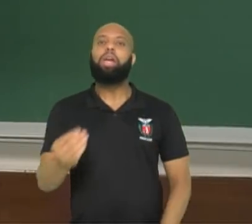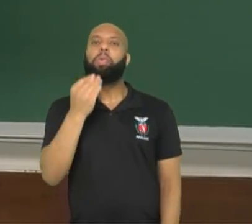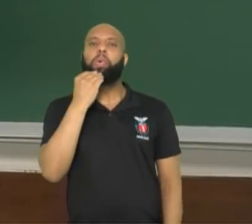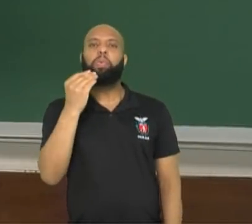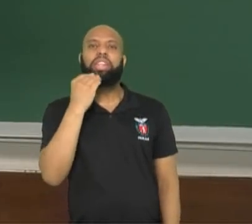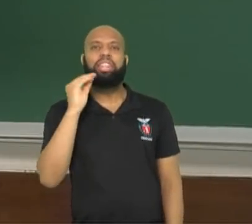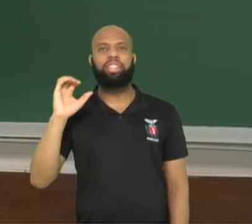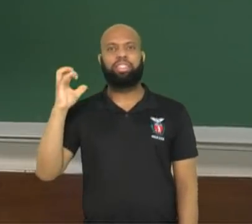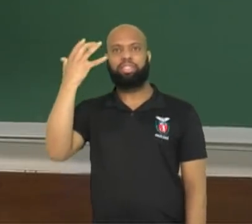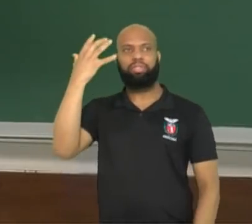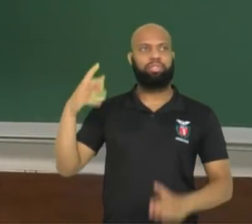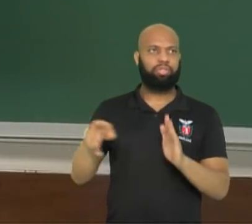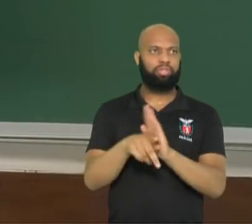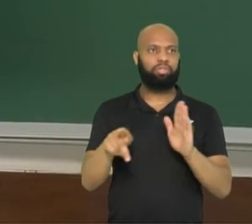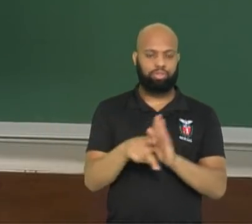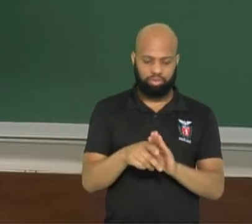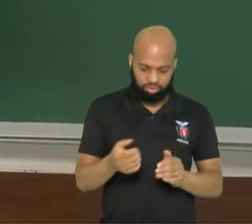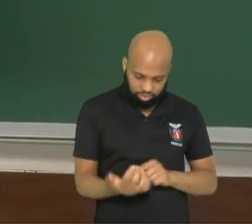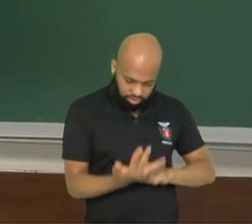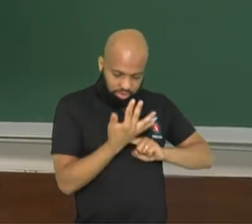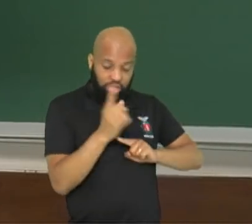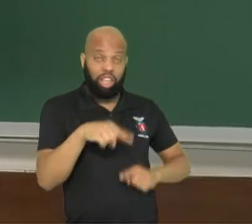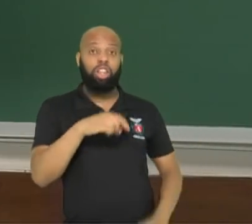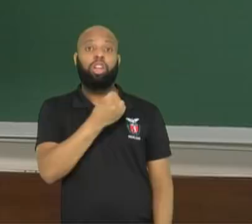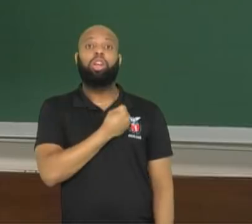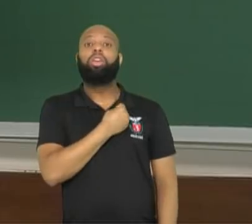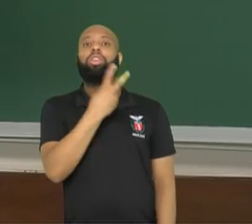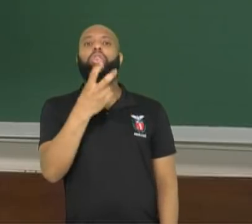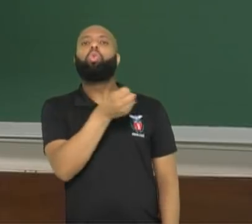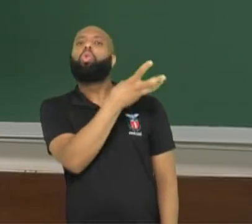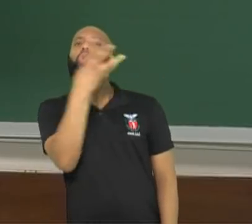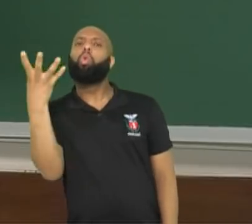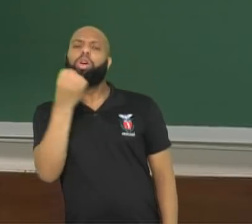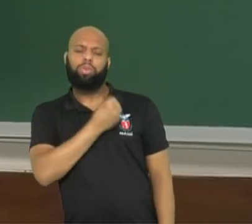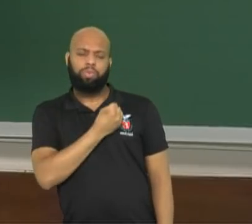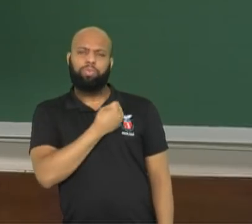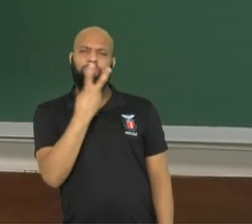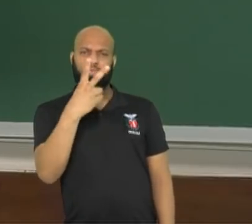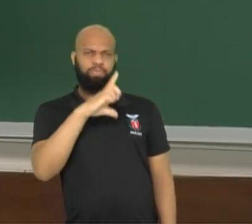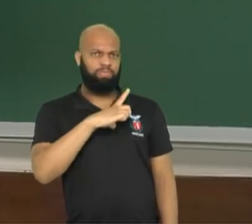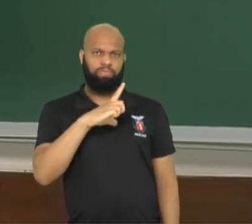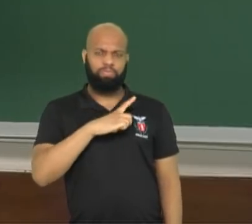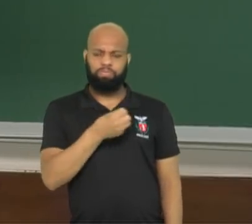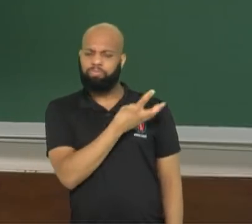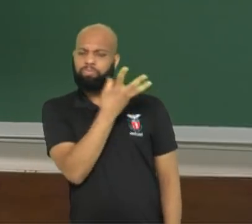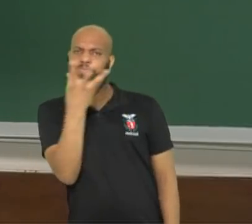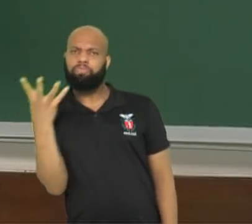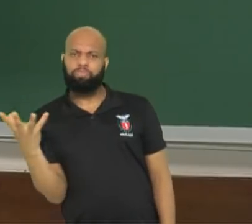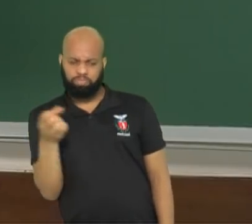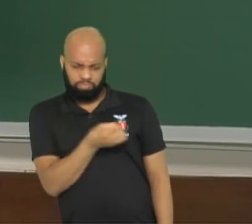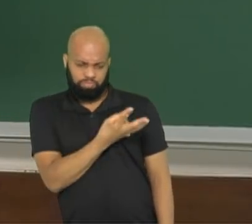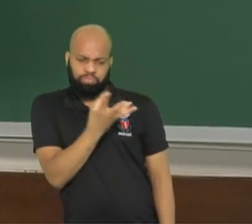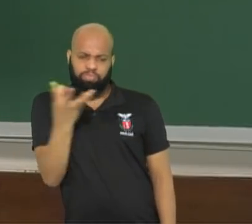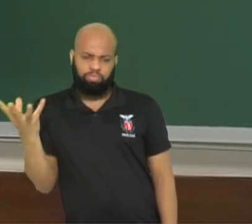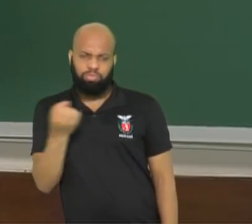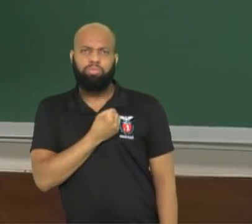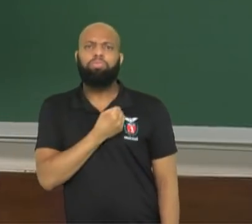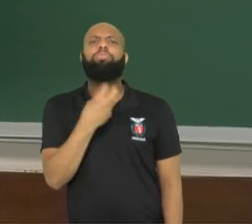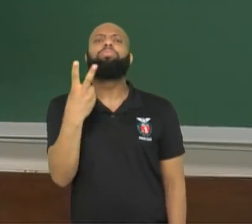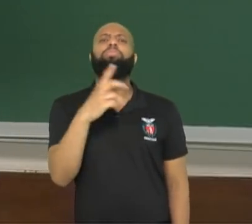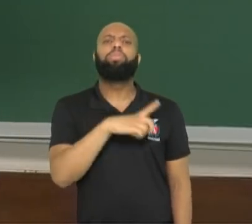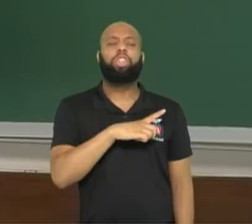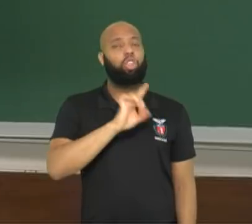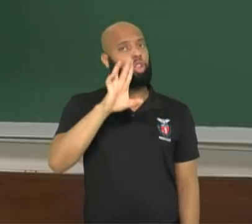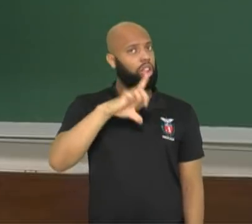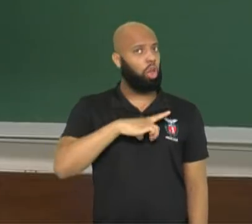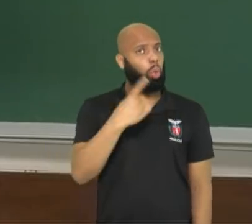para cima seja o 2? Quantos 2 existem? Quantas faces 2 existe aqui no dado?